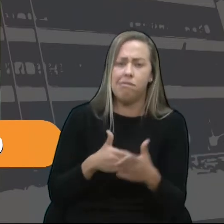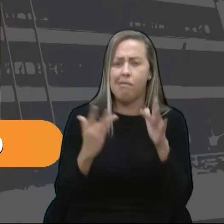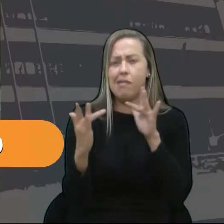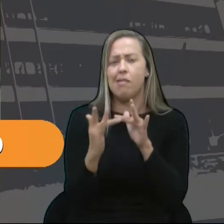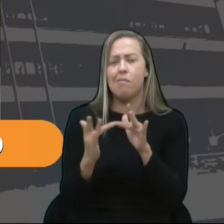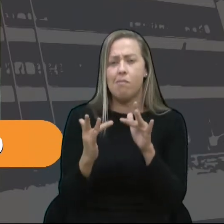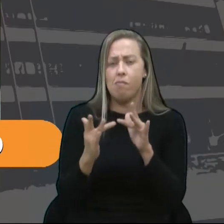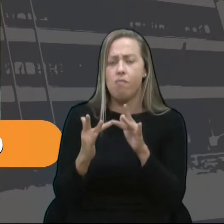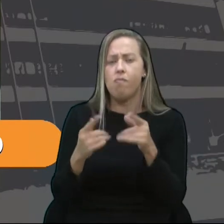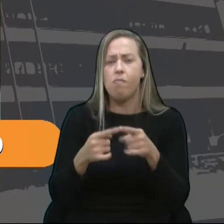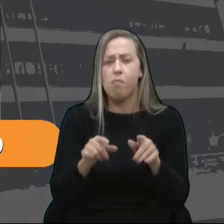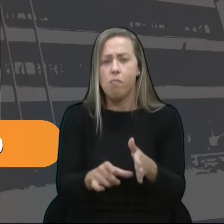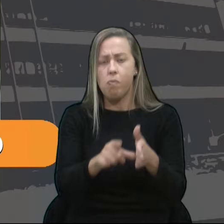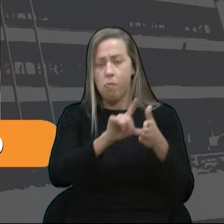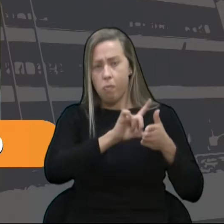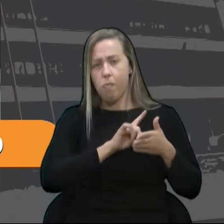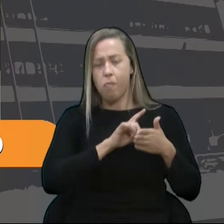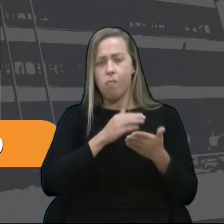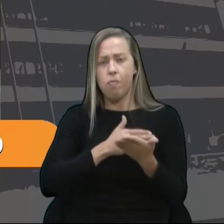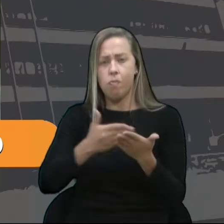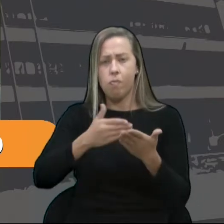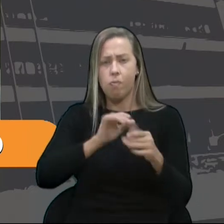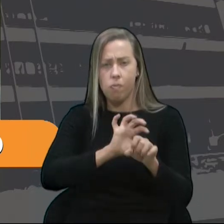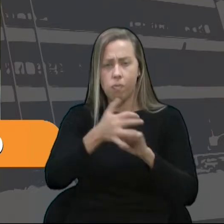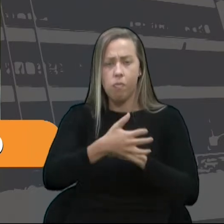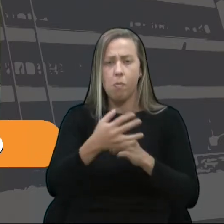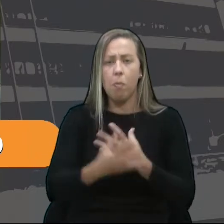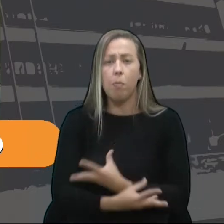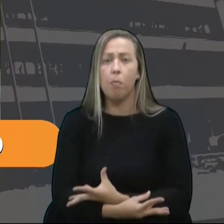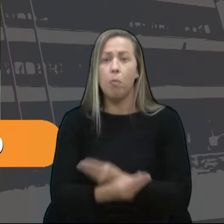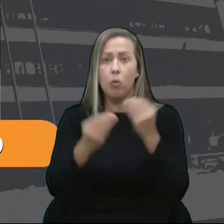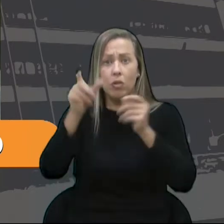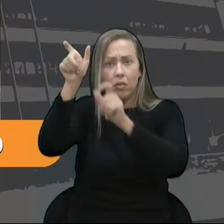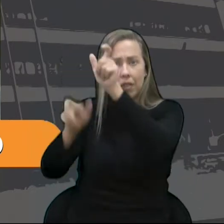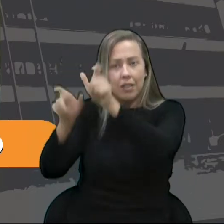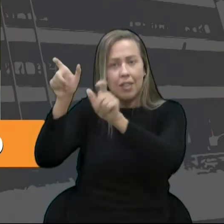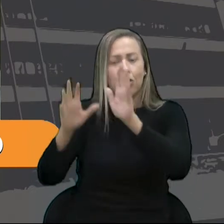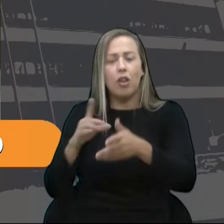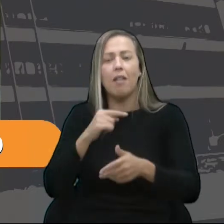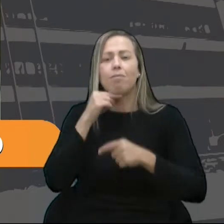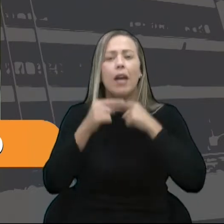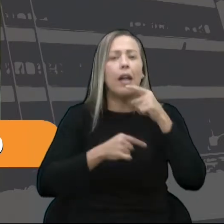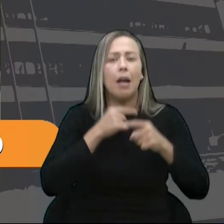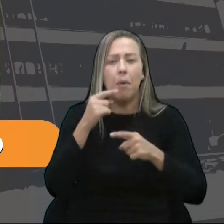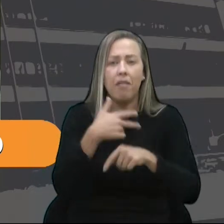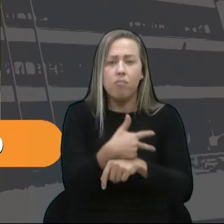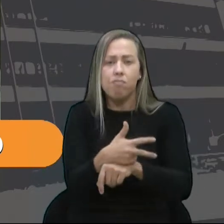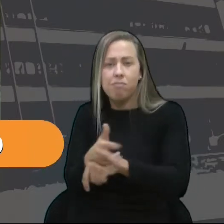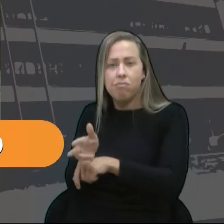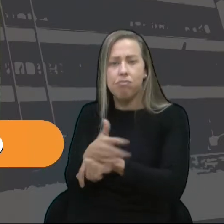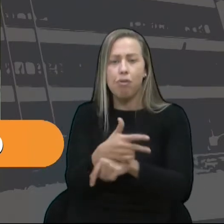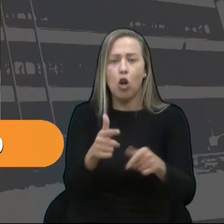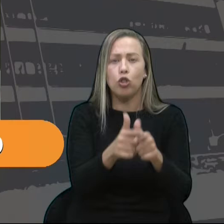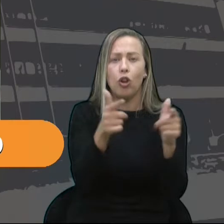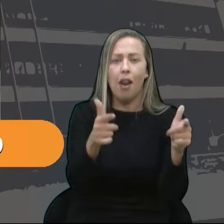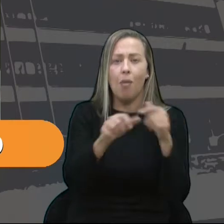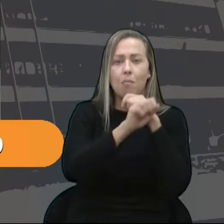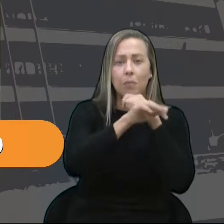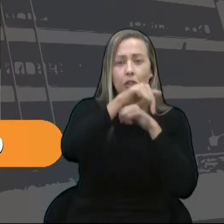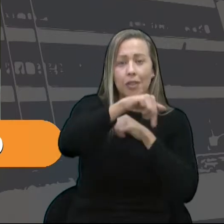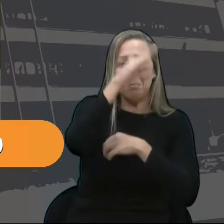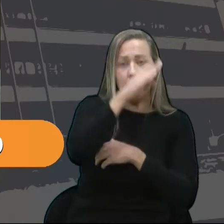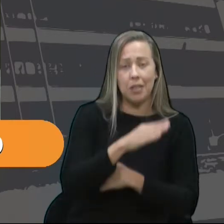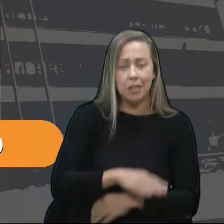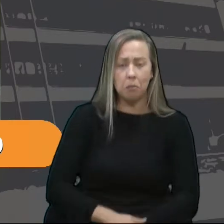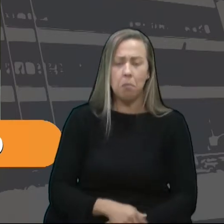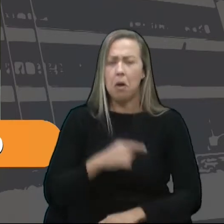mas antes mesmo da pandemia, vários diplomatas já reclamavam da cobertura jornalística aqui no Brasil,